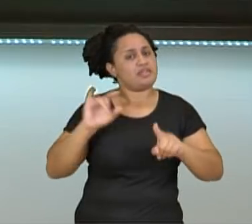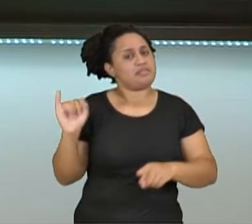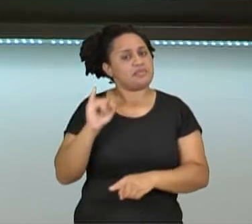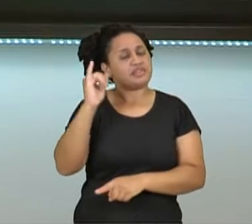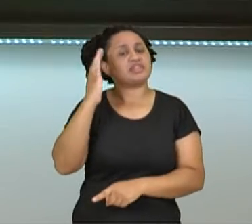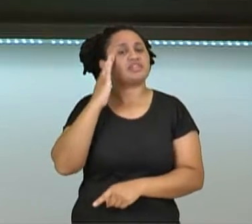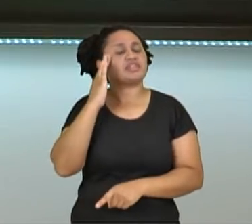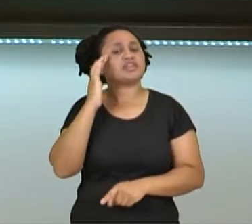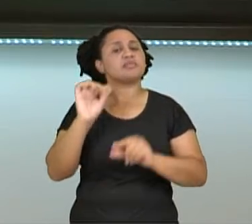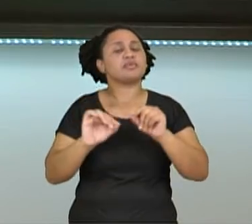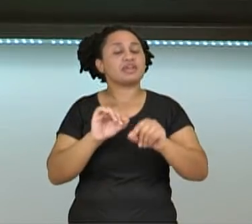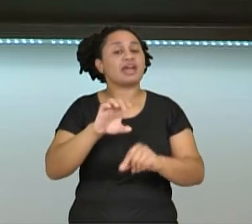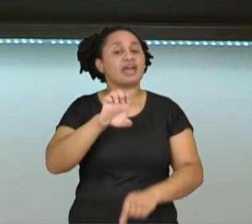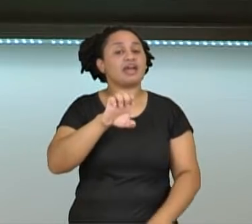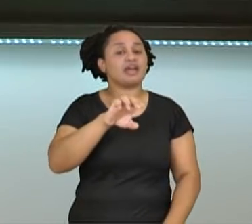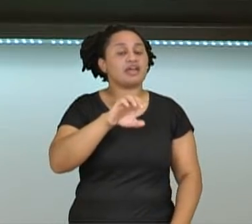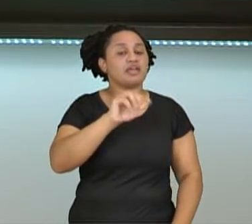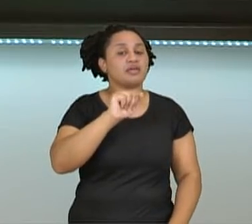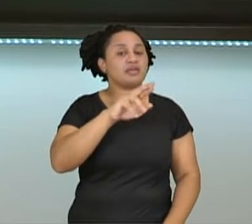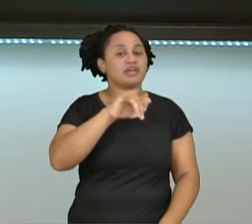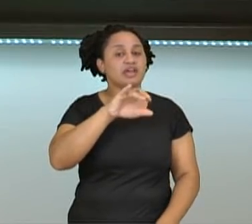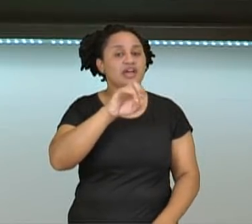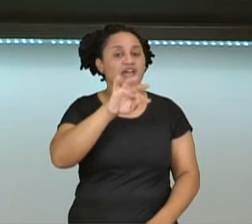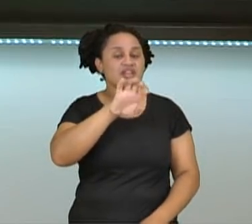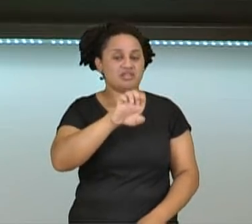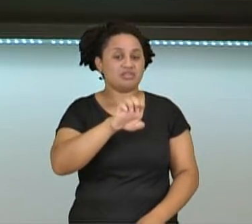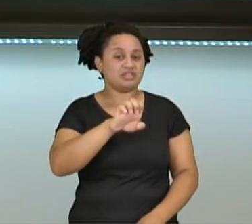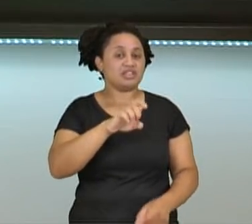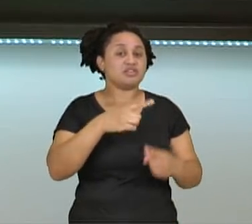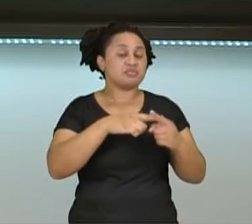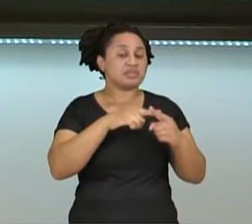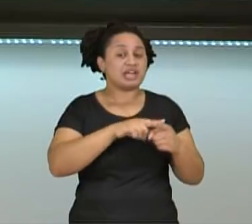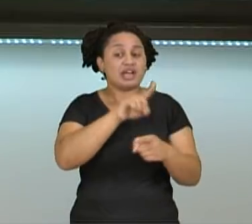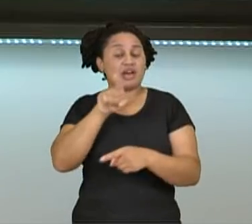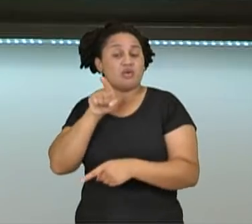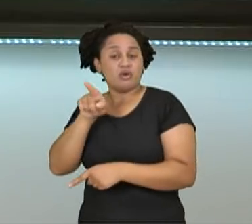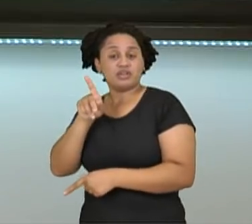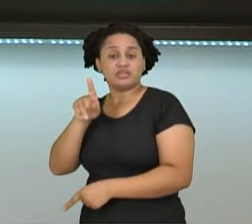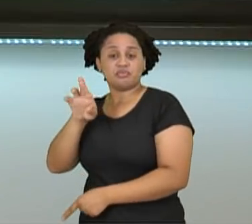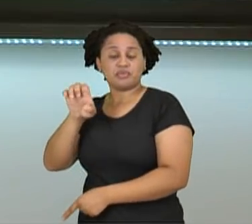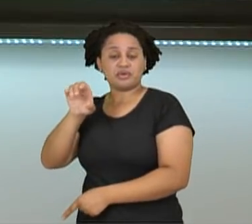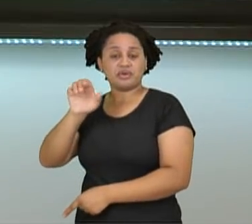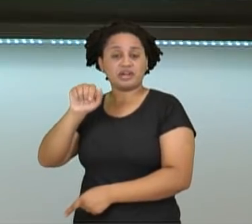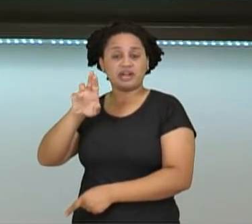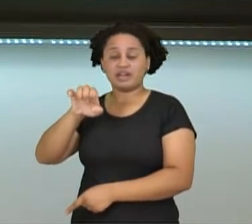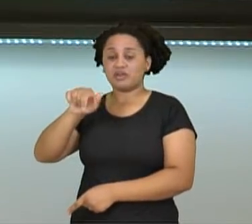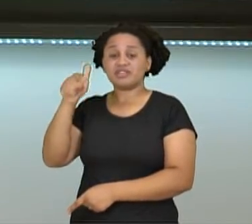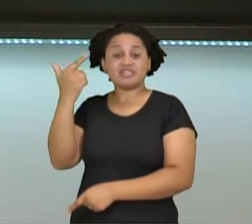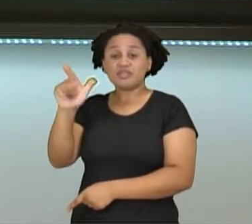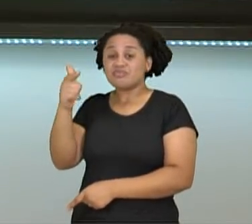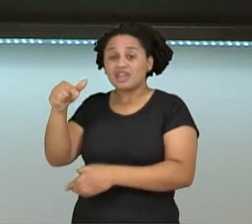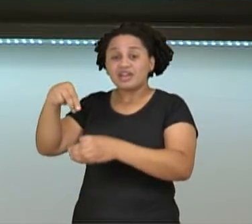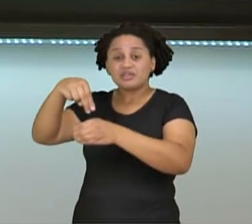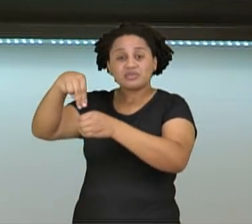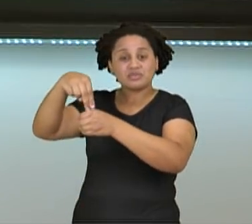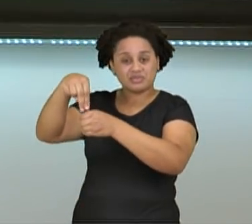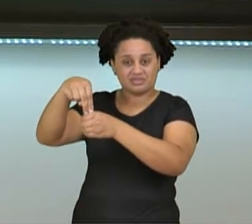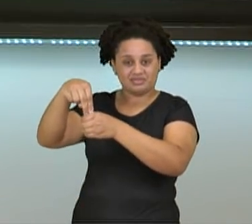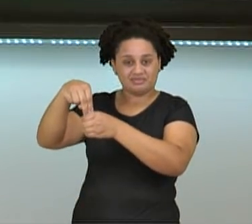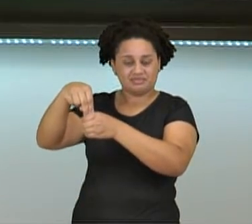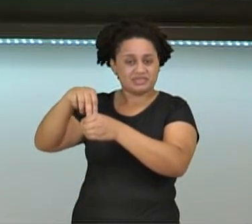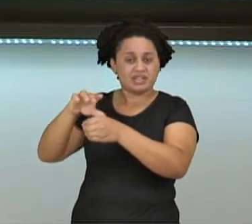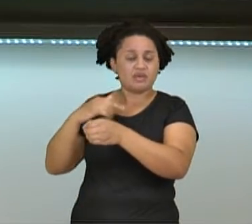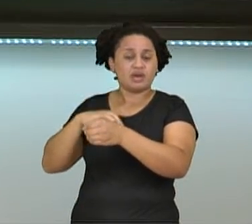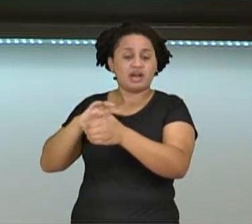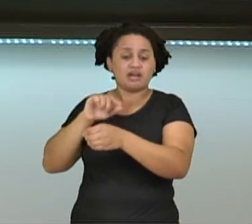para eucarioto. Por quê? Porque procarioto não tem núcleo. Se não tem núcleo, todas as etapas, tanto a transcrição quanto a tradução,